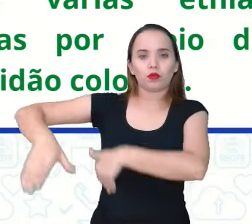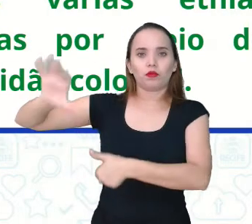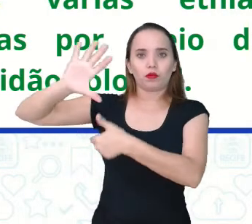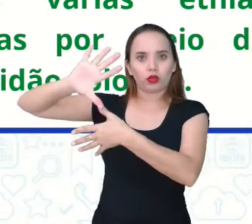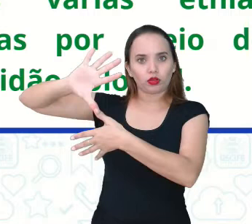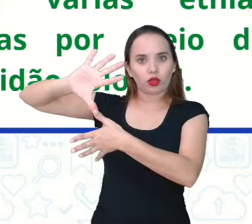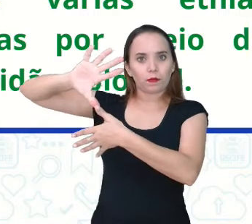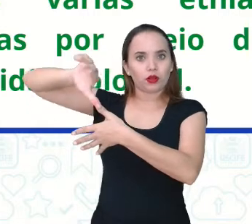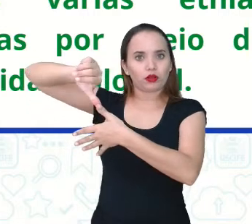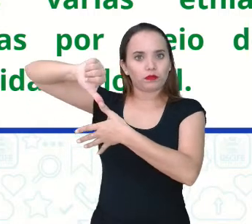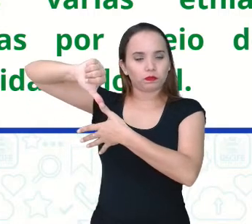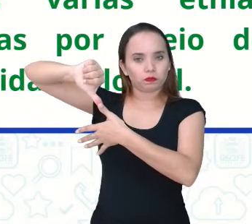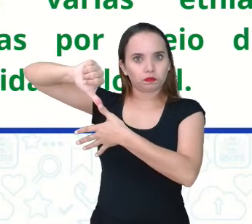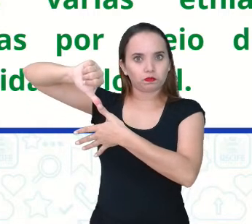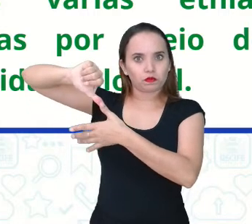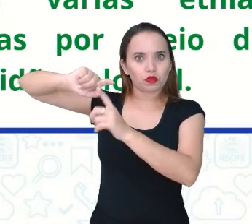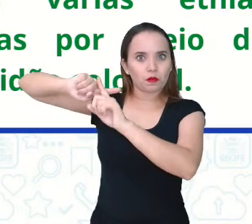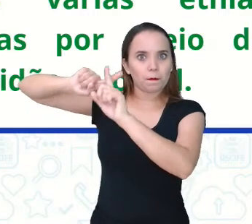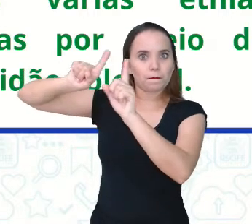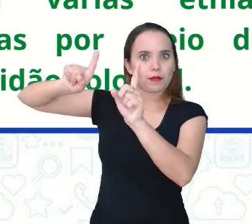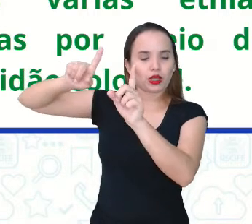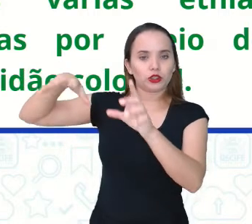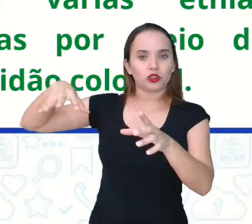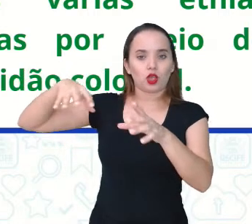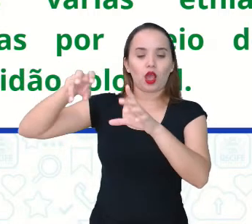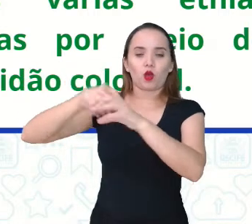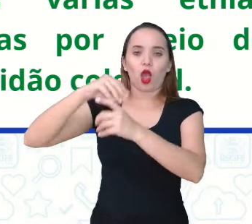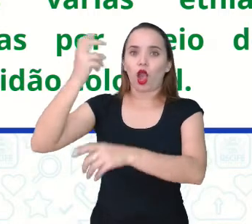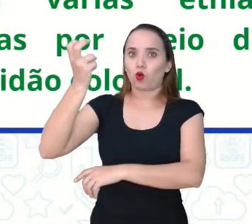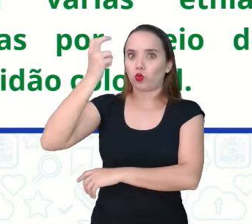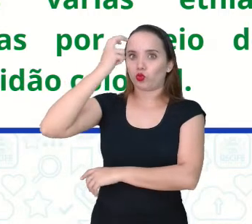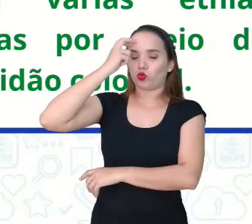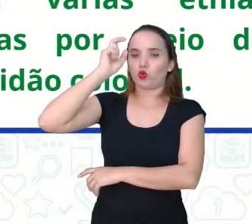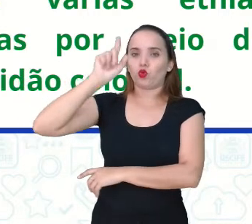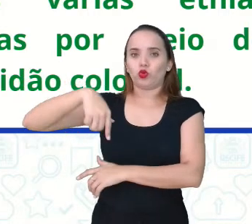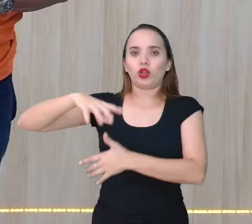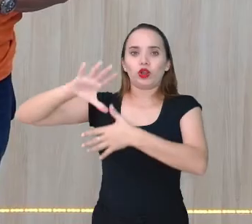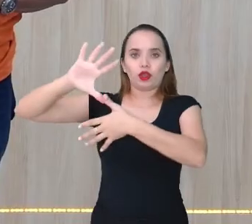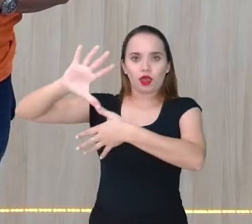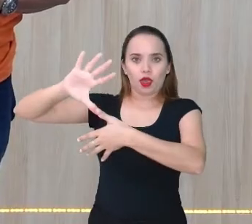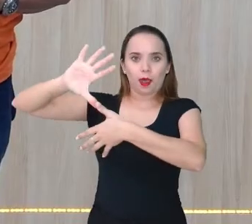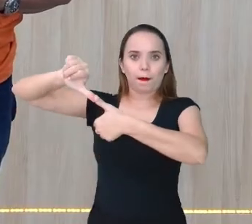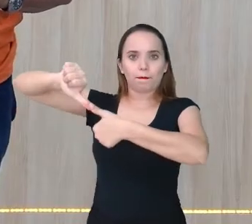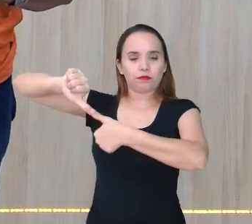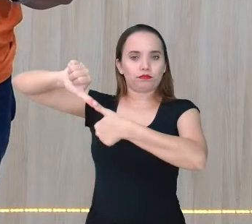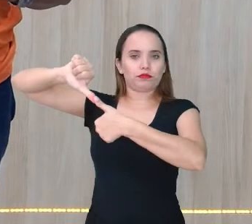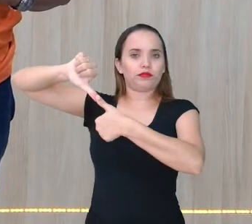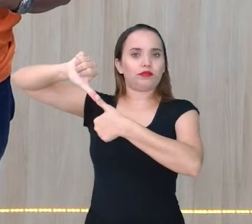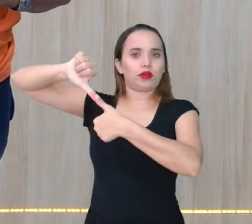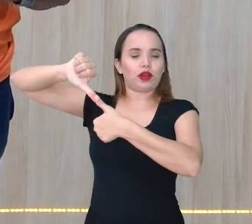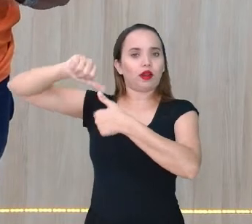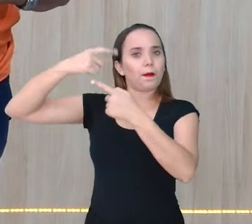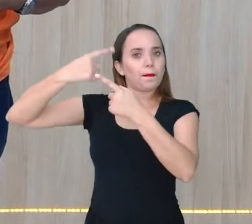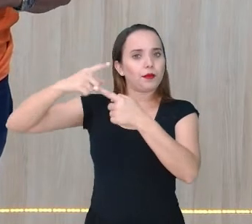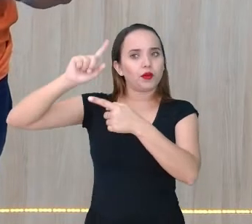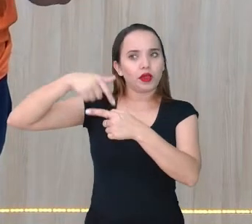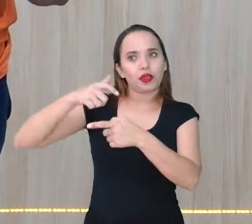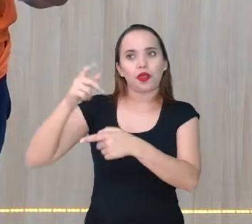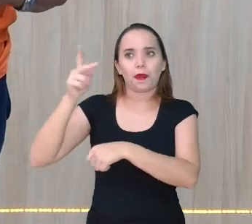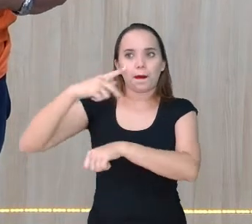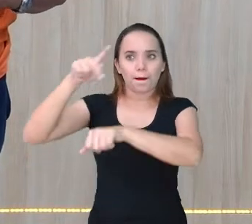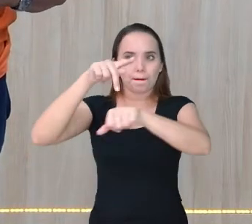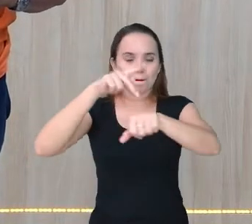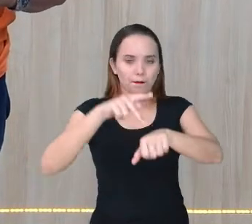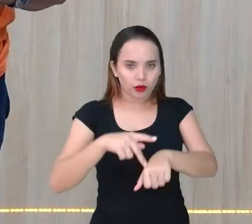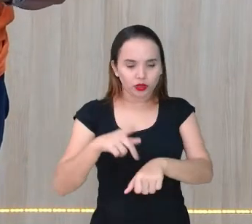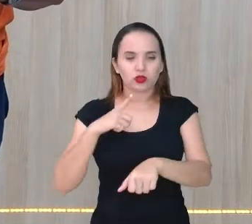geograficamente, porém, culturalmente, ele pertence à América Latina, porque é um país que foi formado